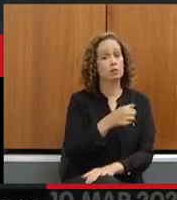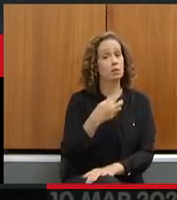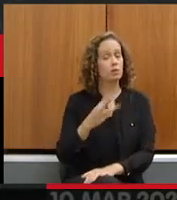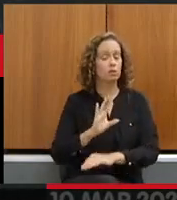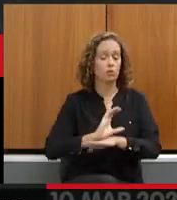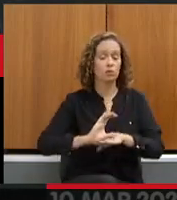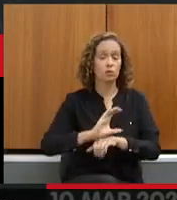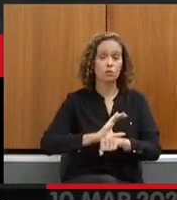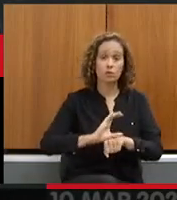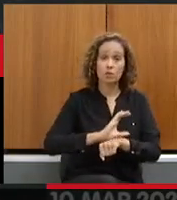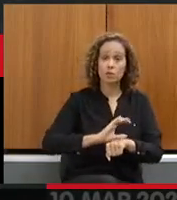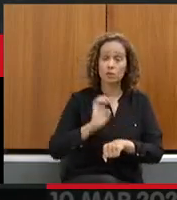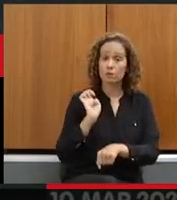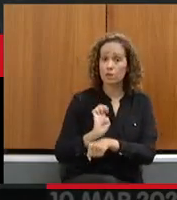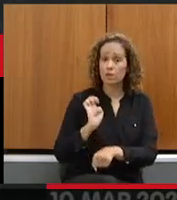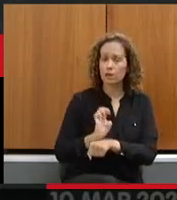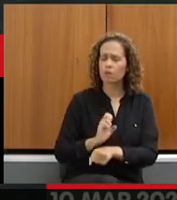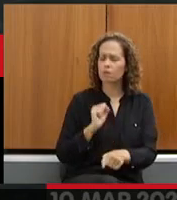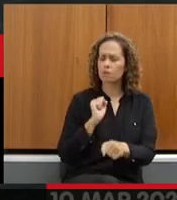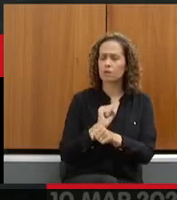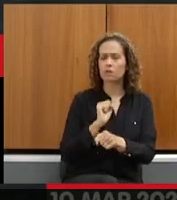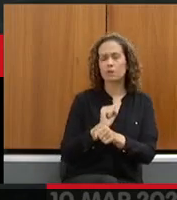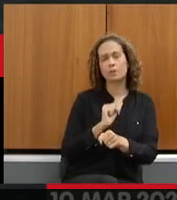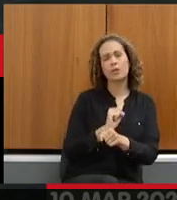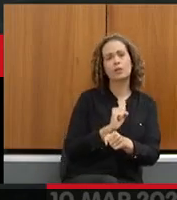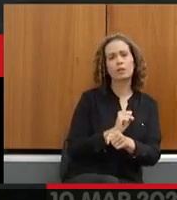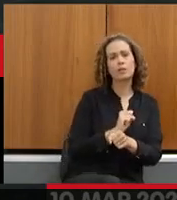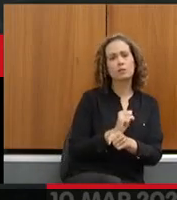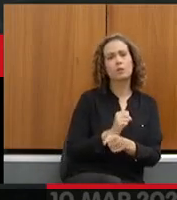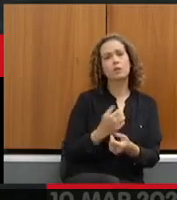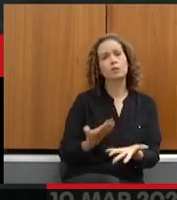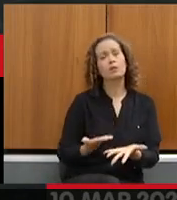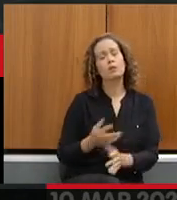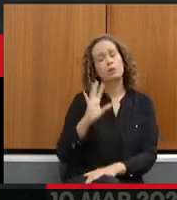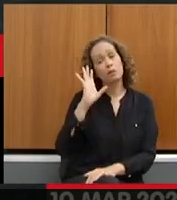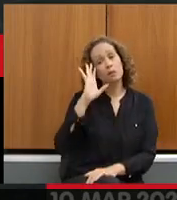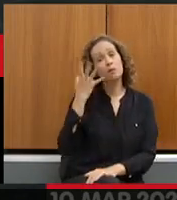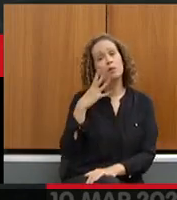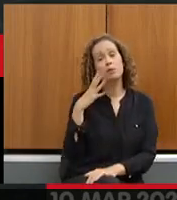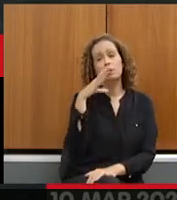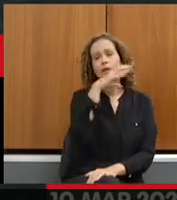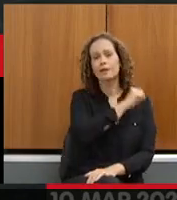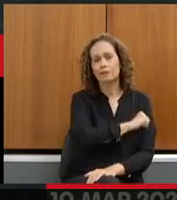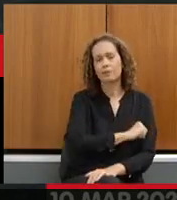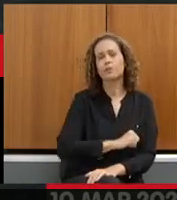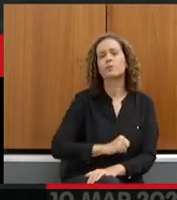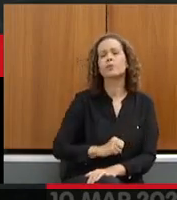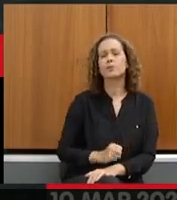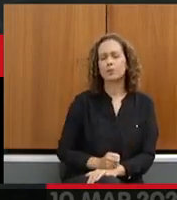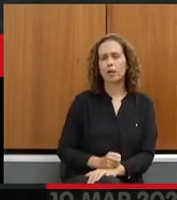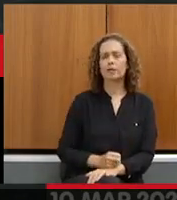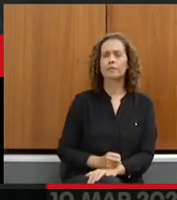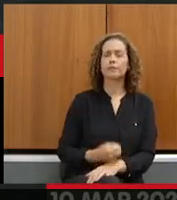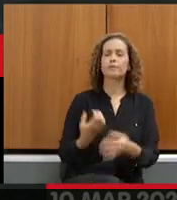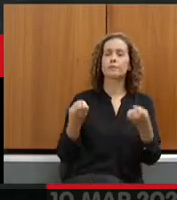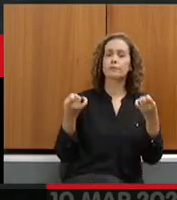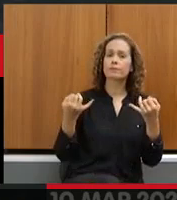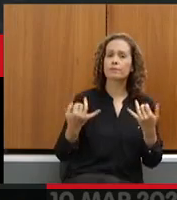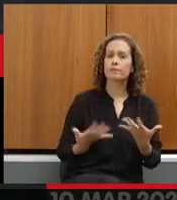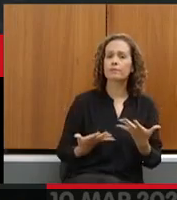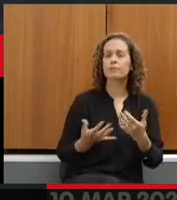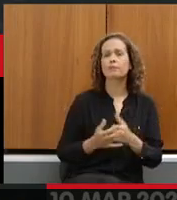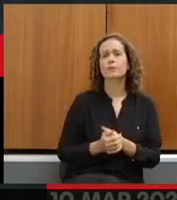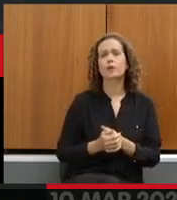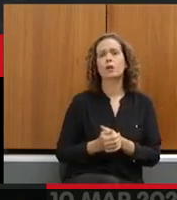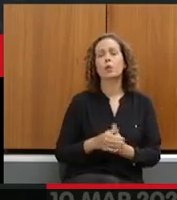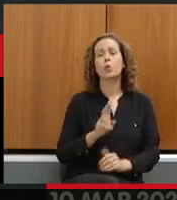Estado nós esperamos que a relação seja encaminhada o mais breve possível com a descrição do cargo a